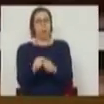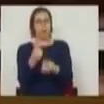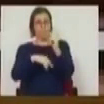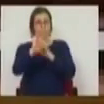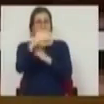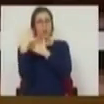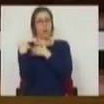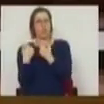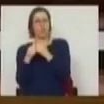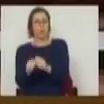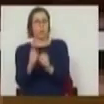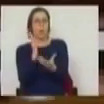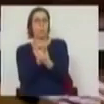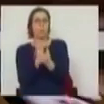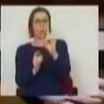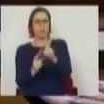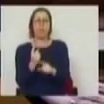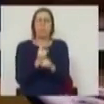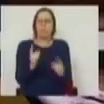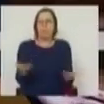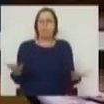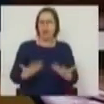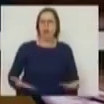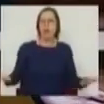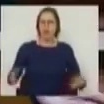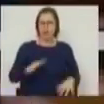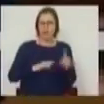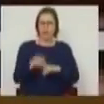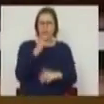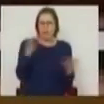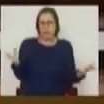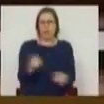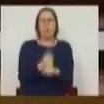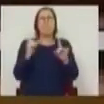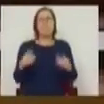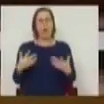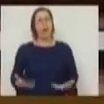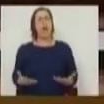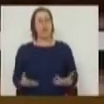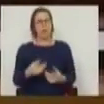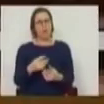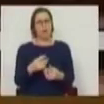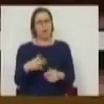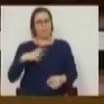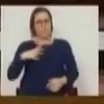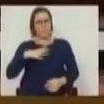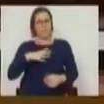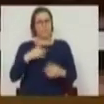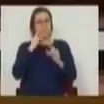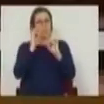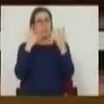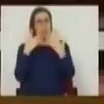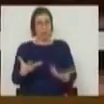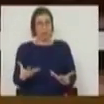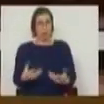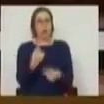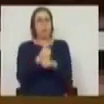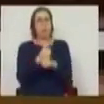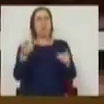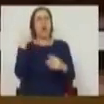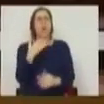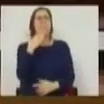vossas responsabilidades no processo. Porquê só agora, Sr. Deputados? Porquê é que só agora é que vos mordeu o bicho da transparência? Porquê é